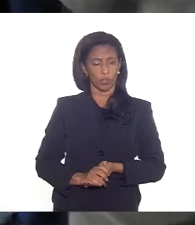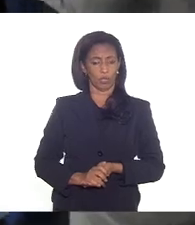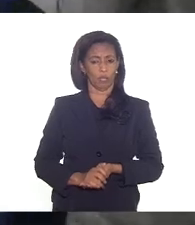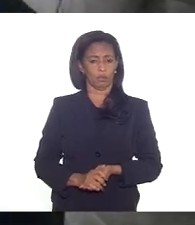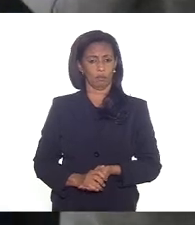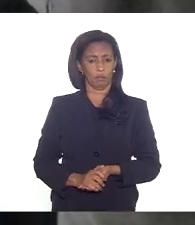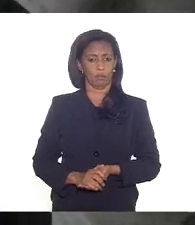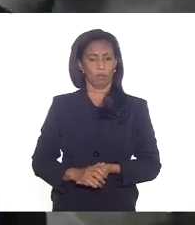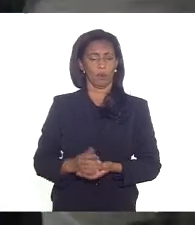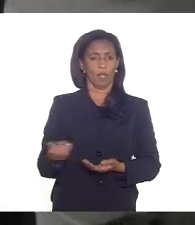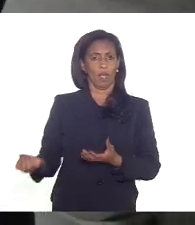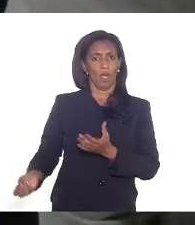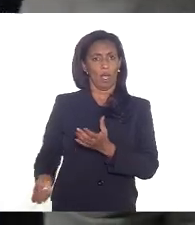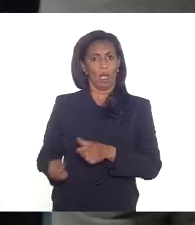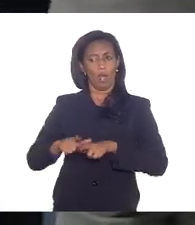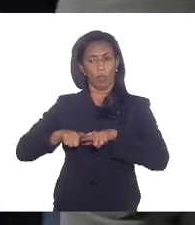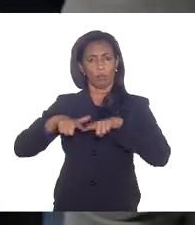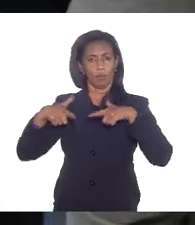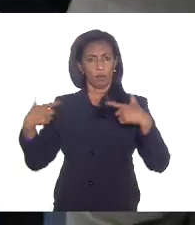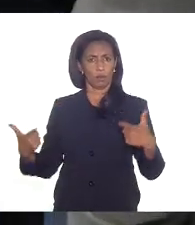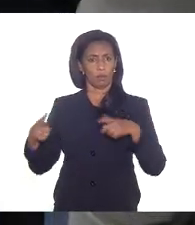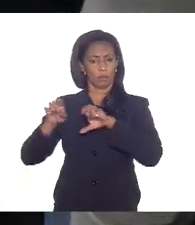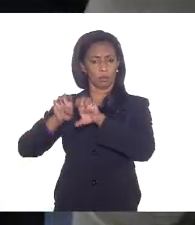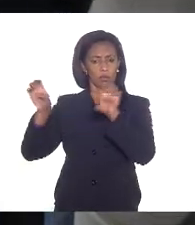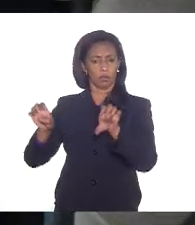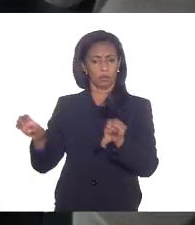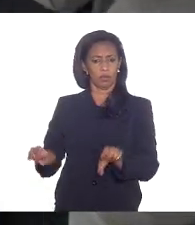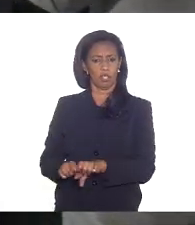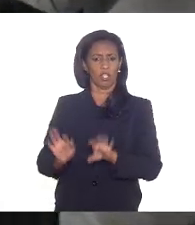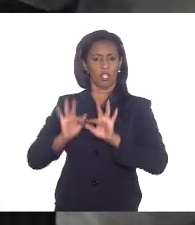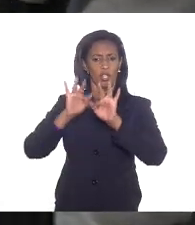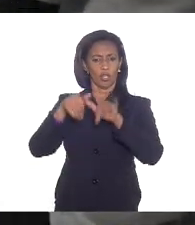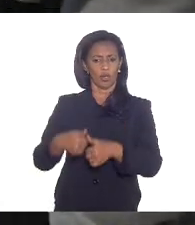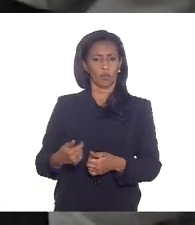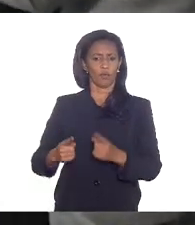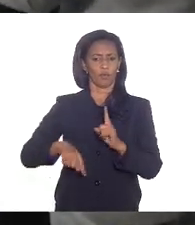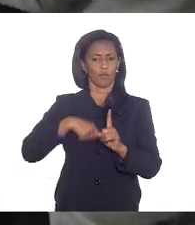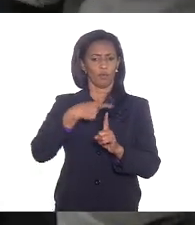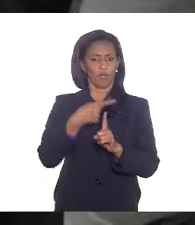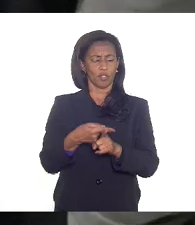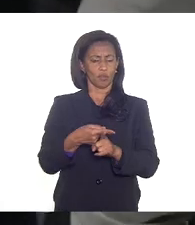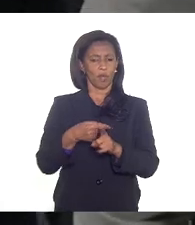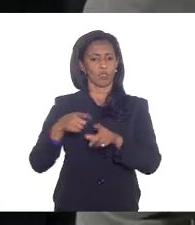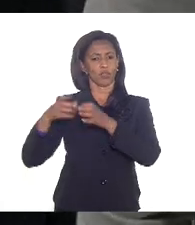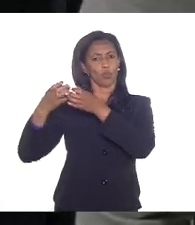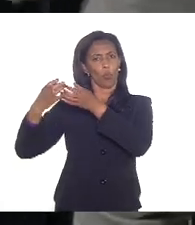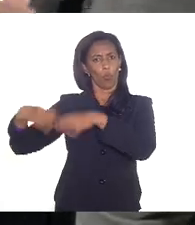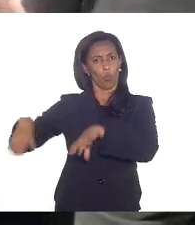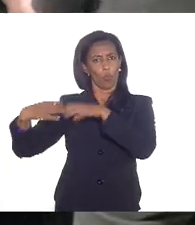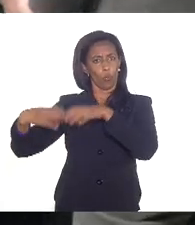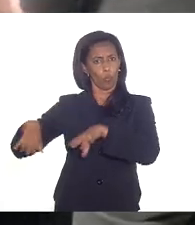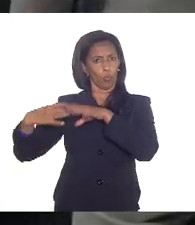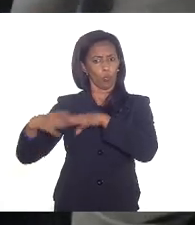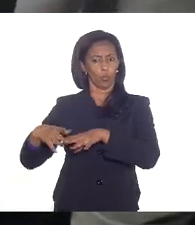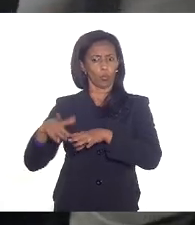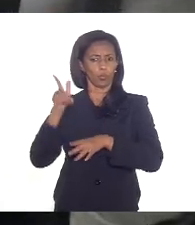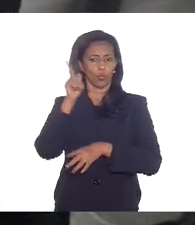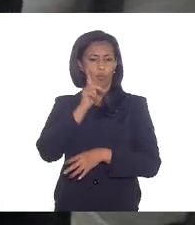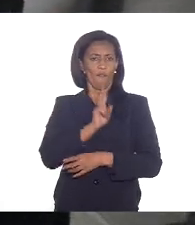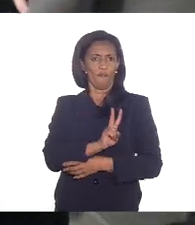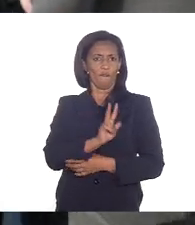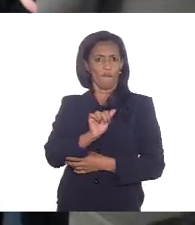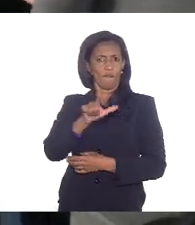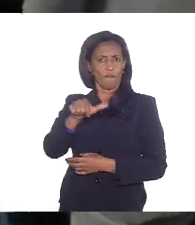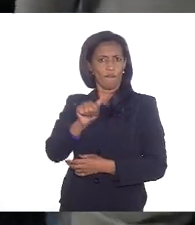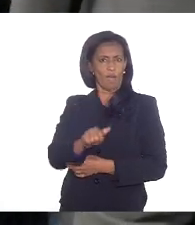Xangai ainda mais a sua estrutura e no final das contas ele faz mais concurso público para ocupar aquelas vagas